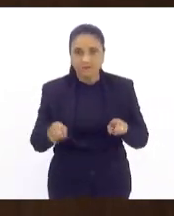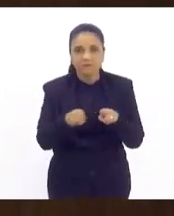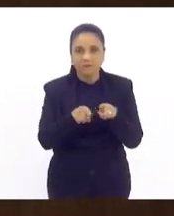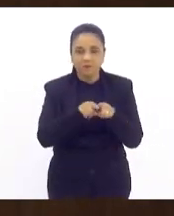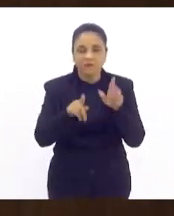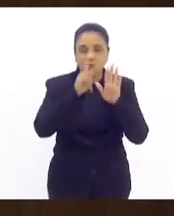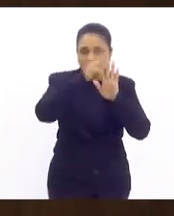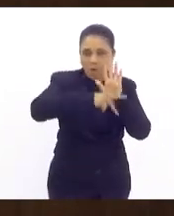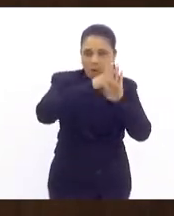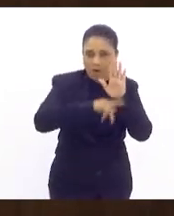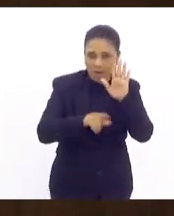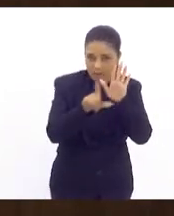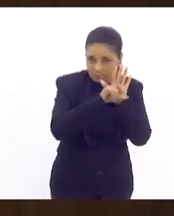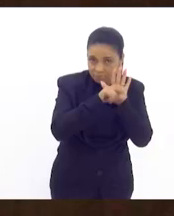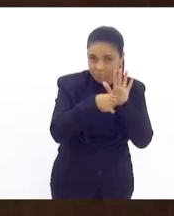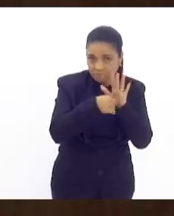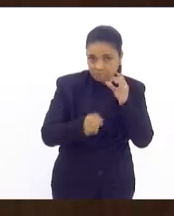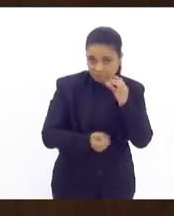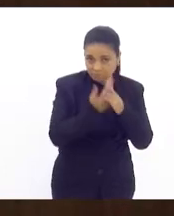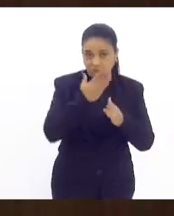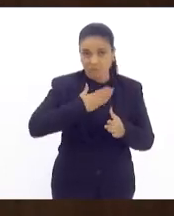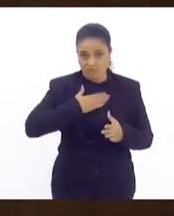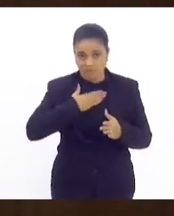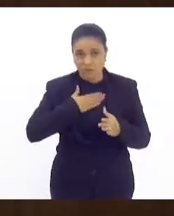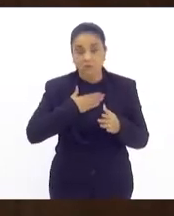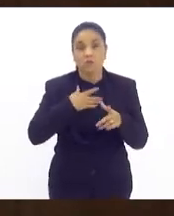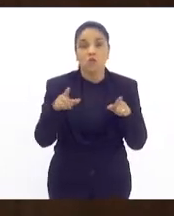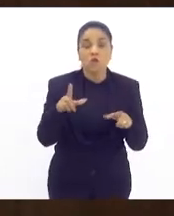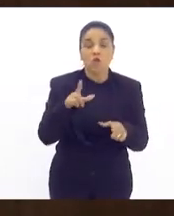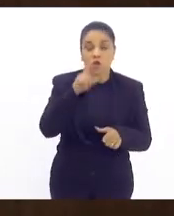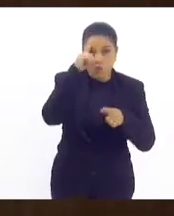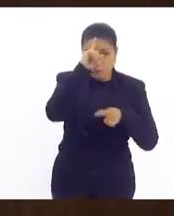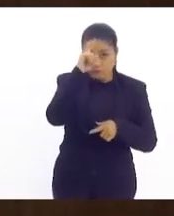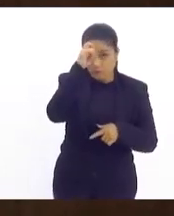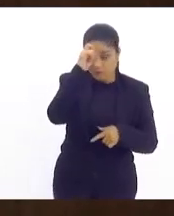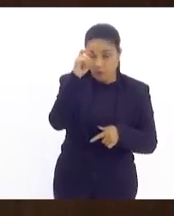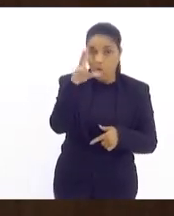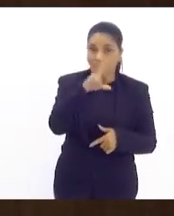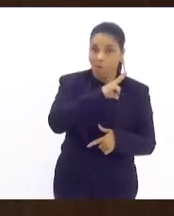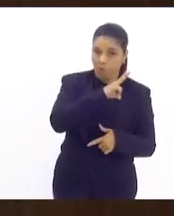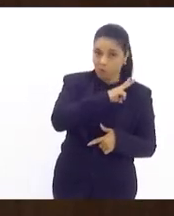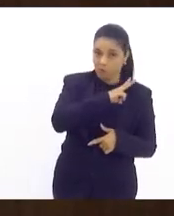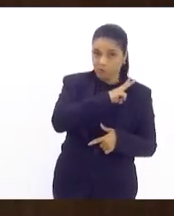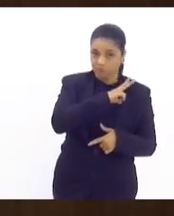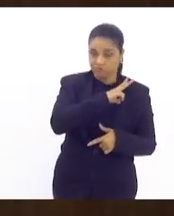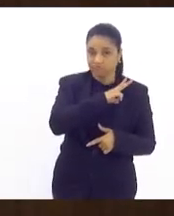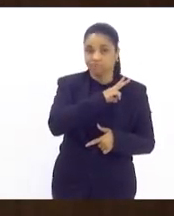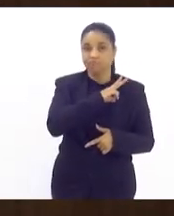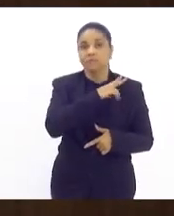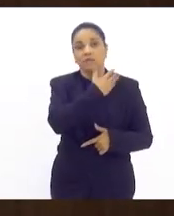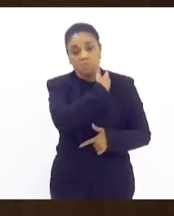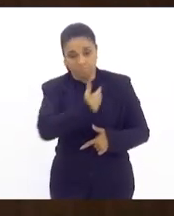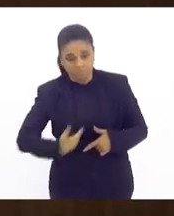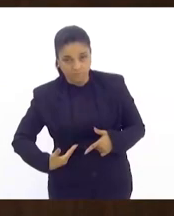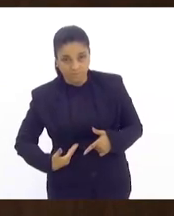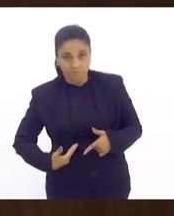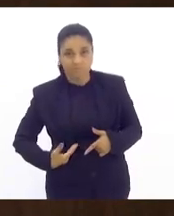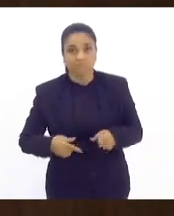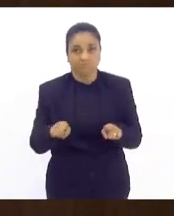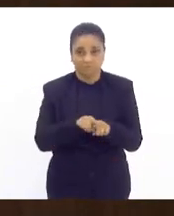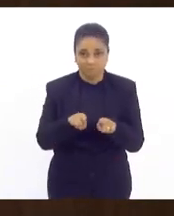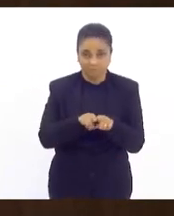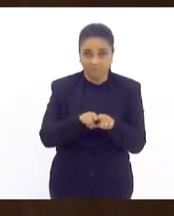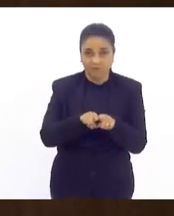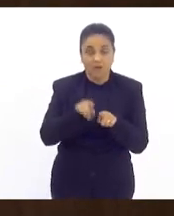de parto dizendo que isso valias públicos e privados na época o Conselho Regional de Medicina esteve lá